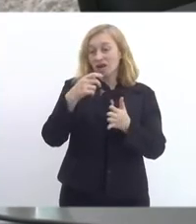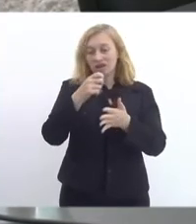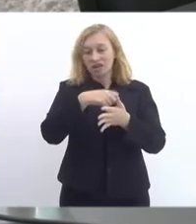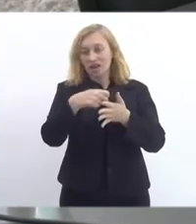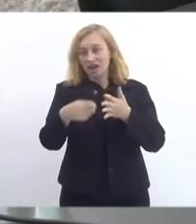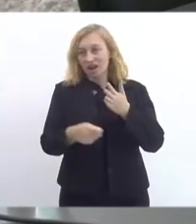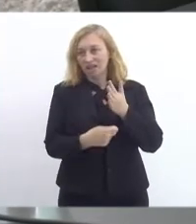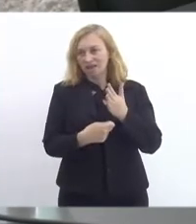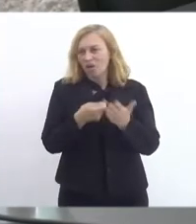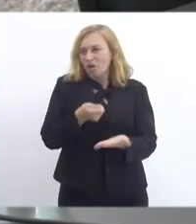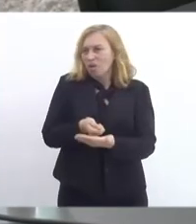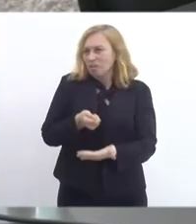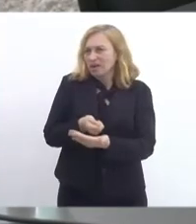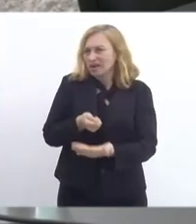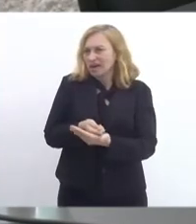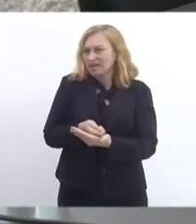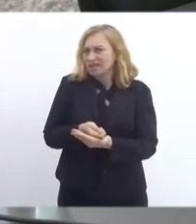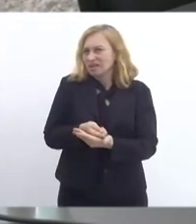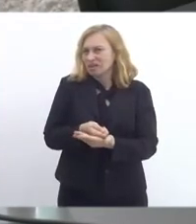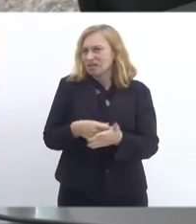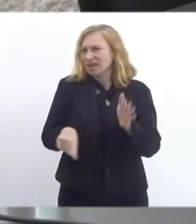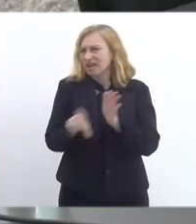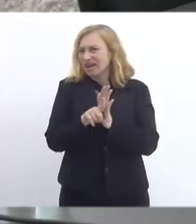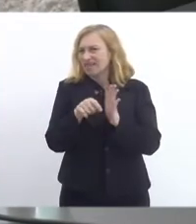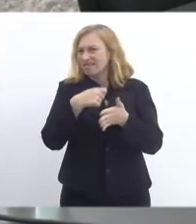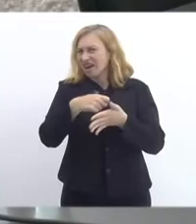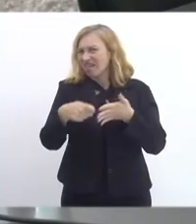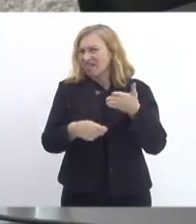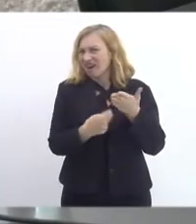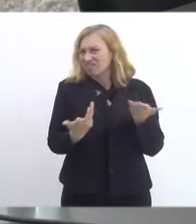Colocar obrigação em lei de calendário...